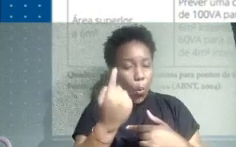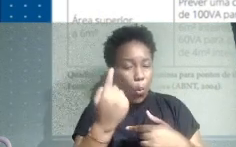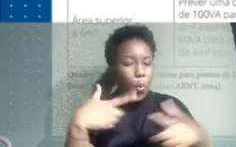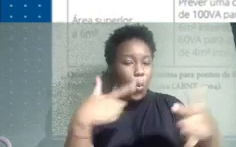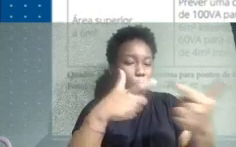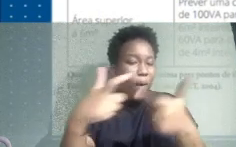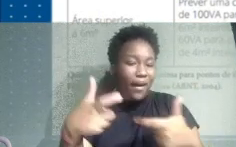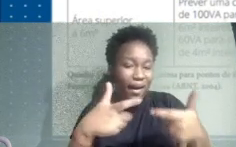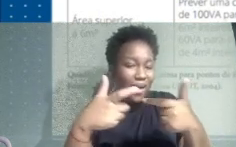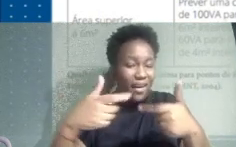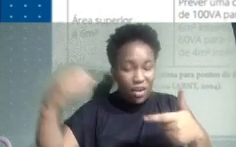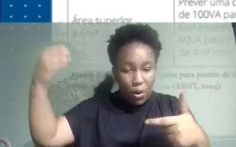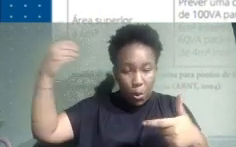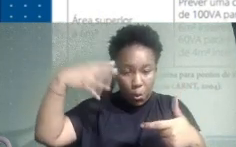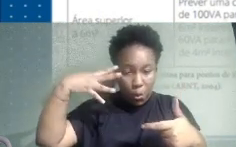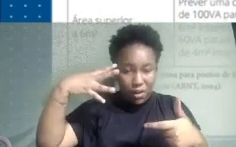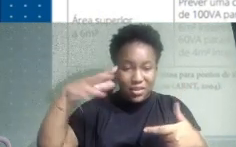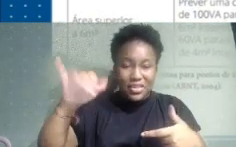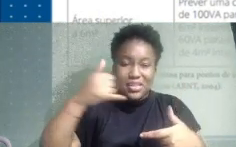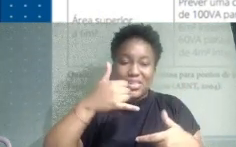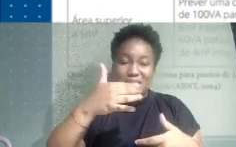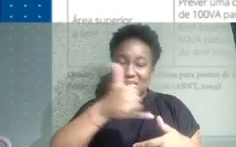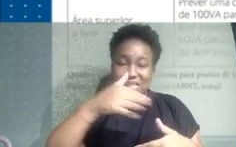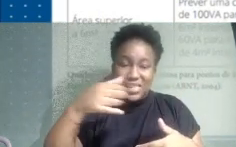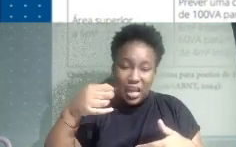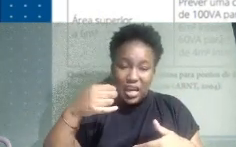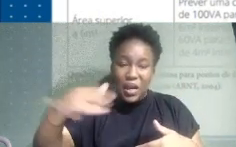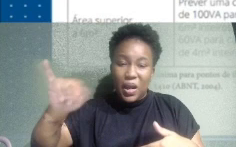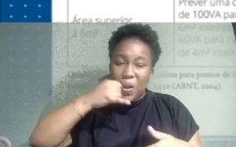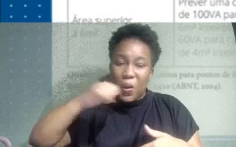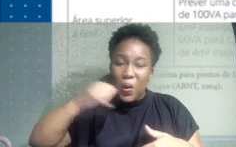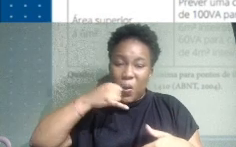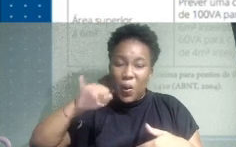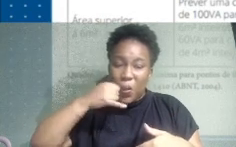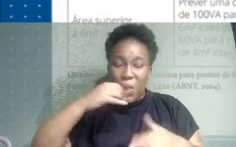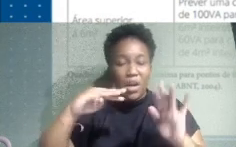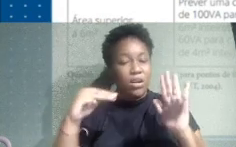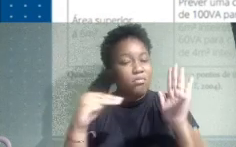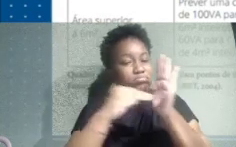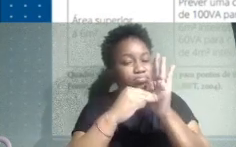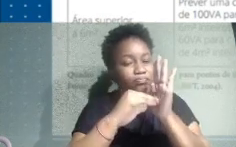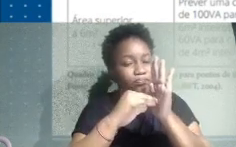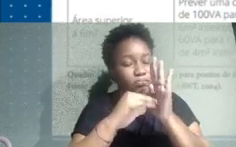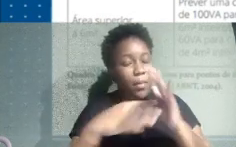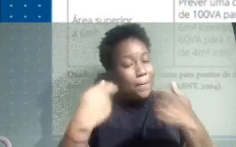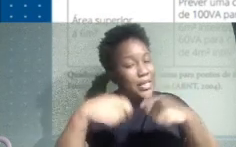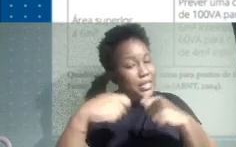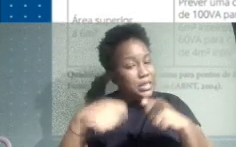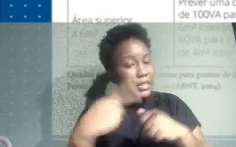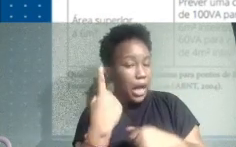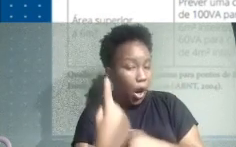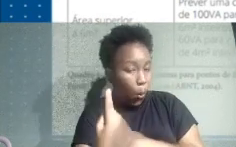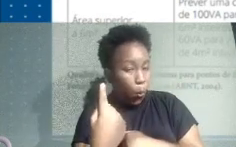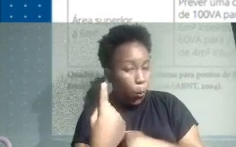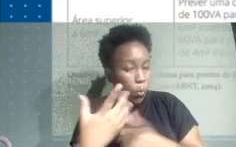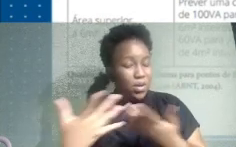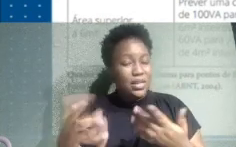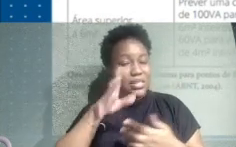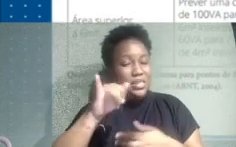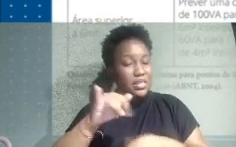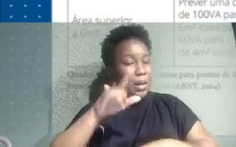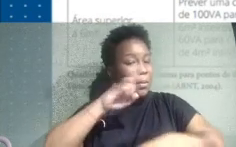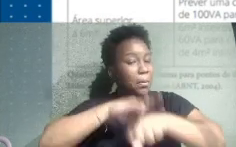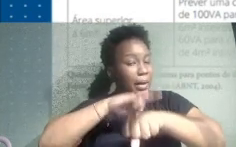teto, de 100 VA de potência, né? Comandado por um interruptor de parede, pelo menos um. Se for um banheiro, eu preciso